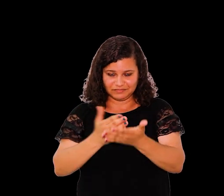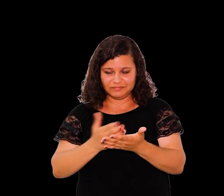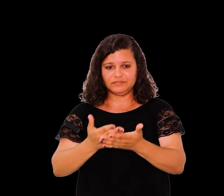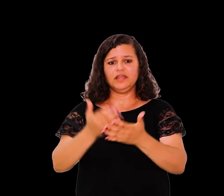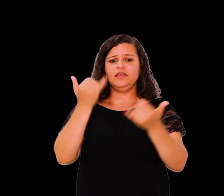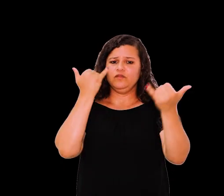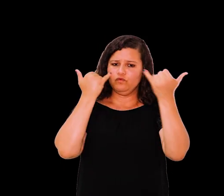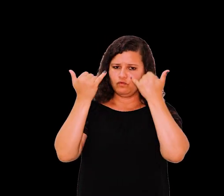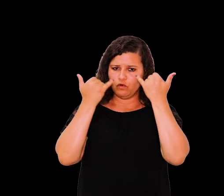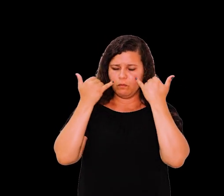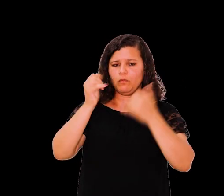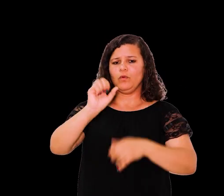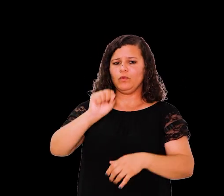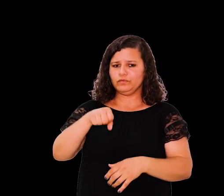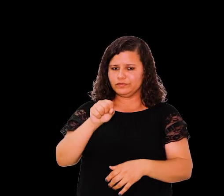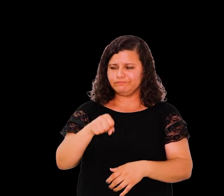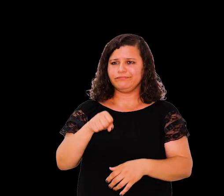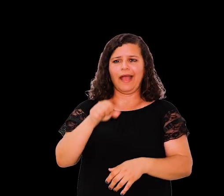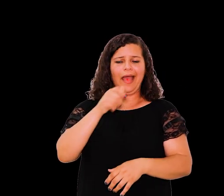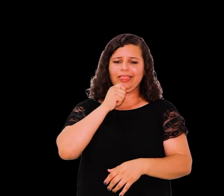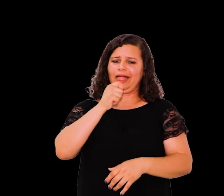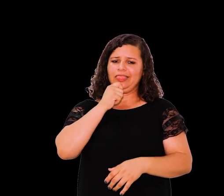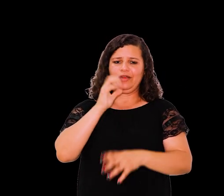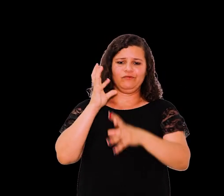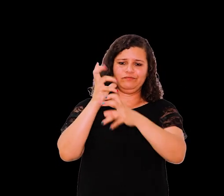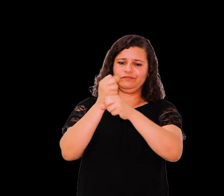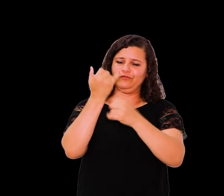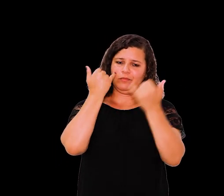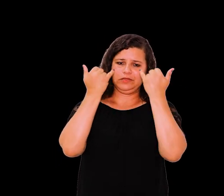Sinais informaram que ainda não tem esses dados.